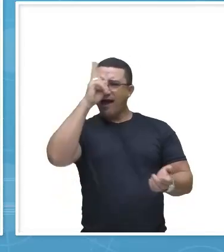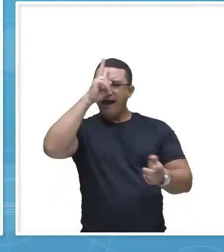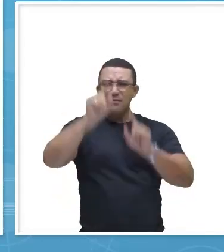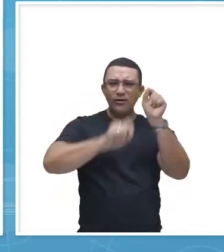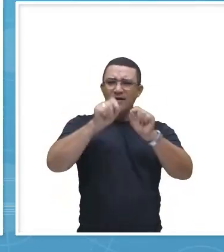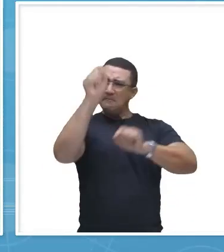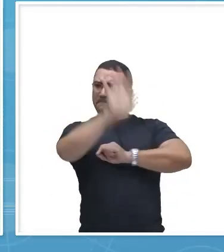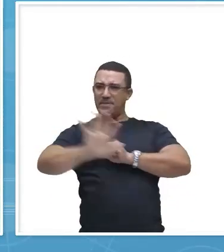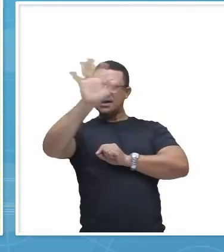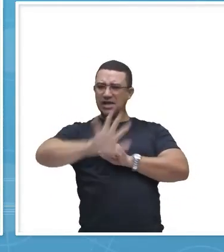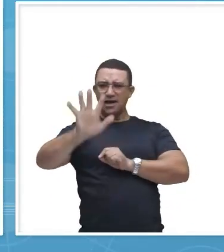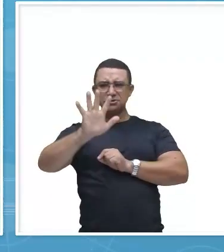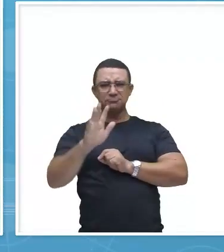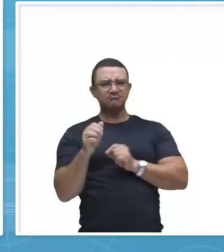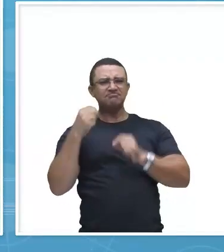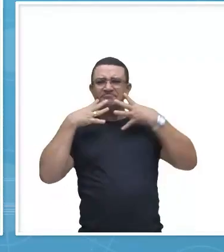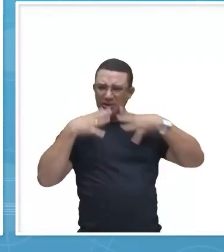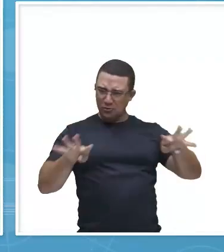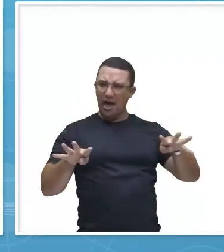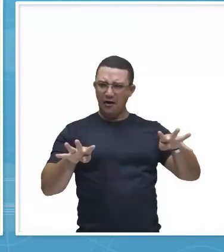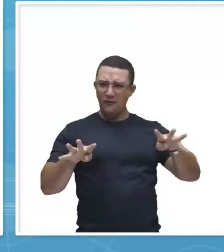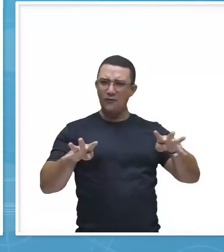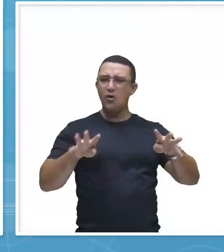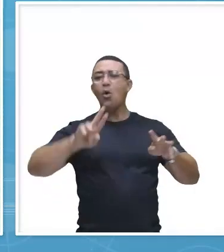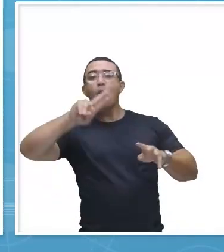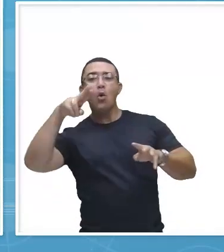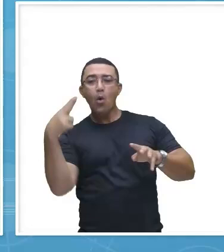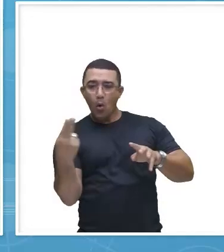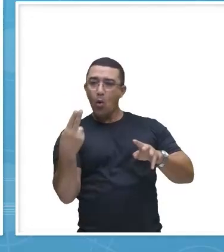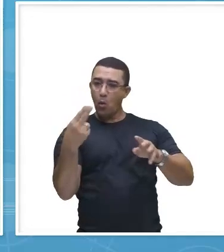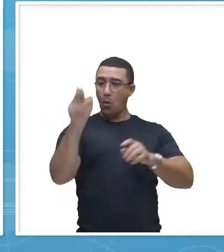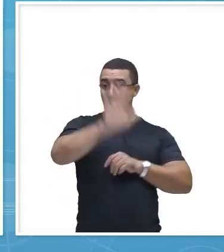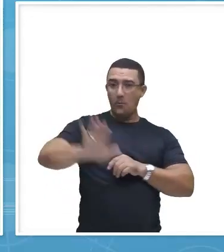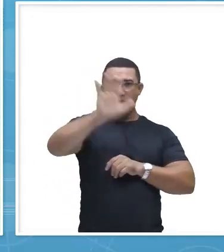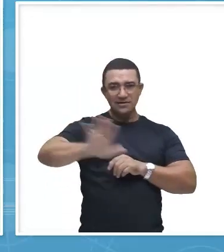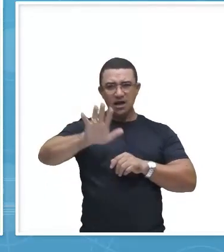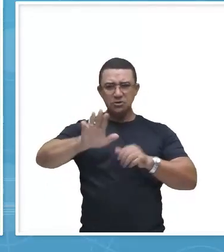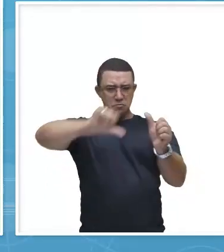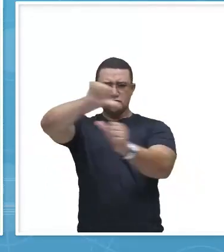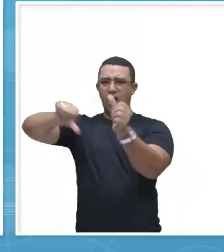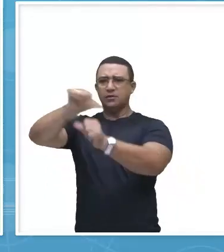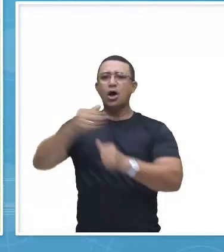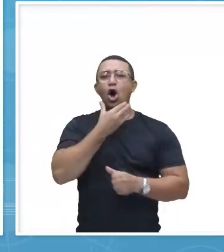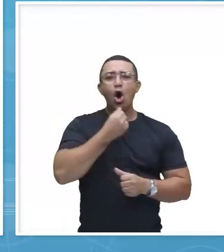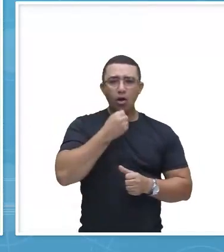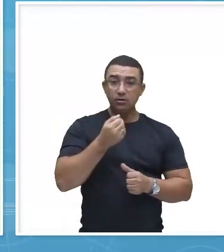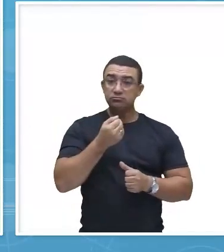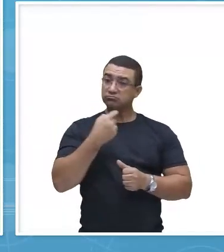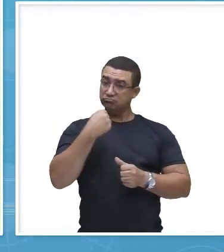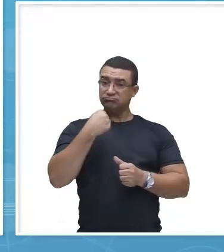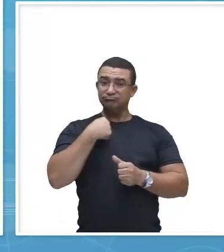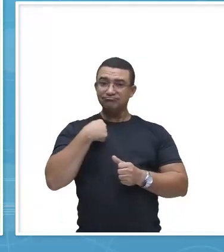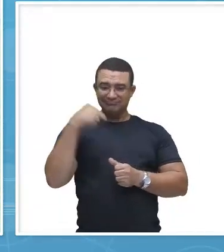quê? Paisagem natural ou uma paisagem transformada? Eu estou num campo,